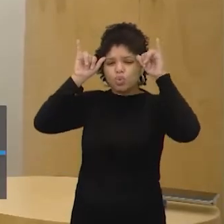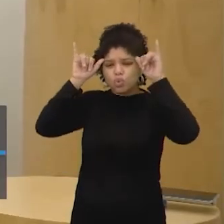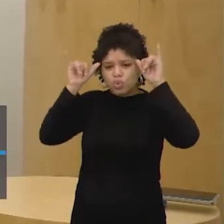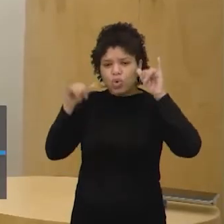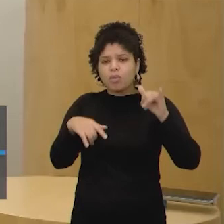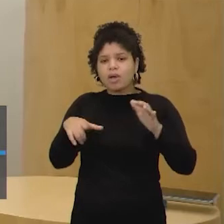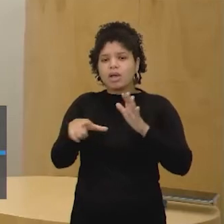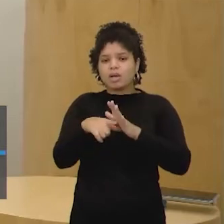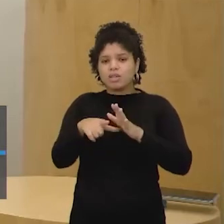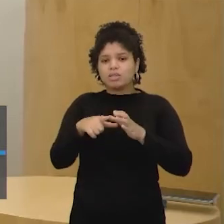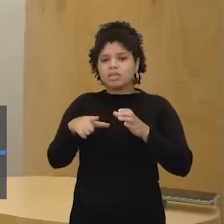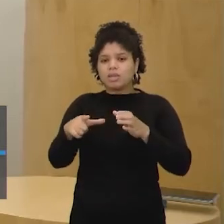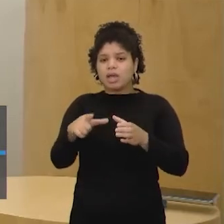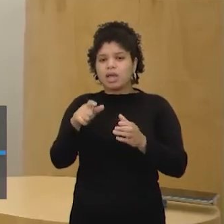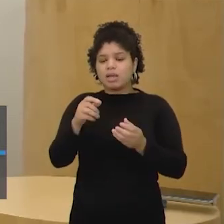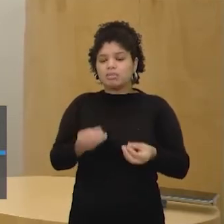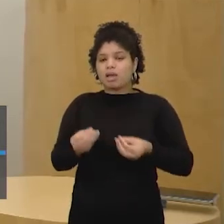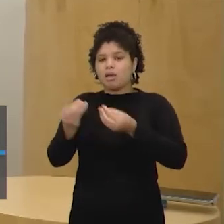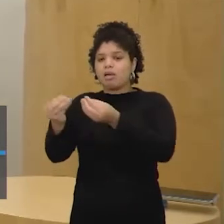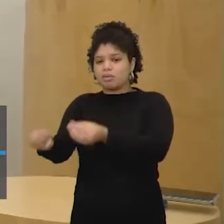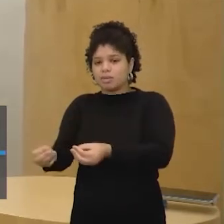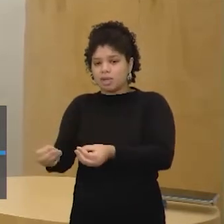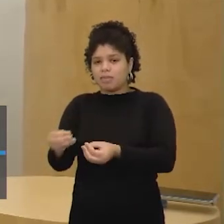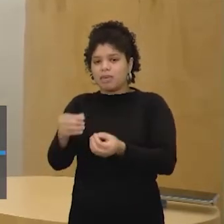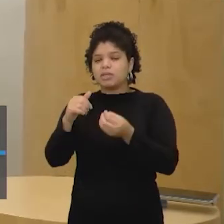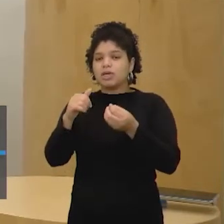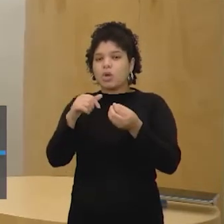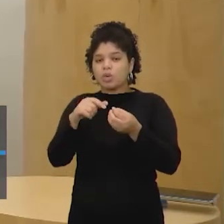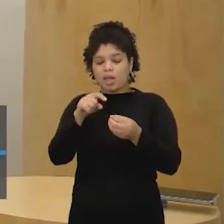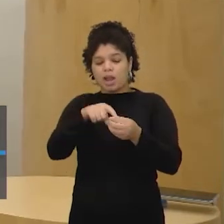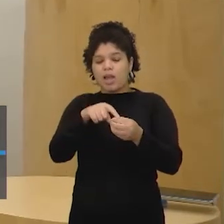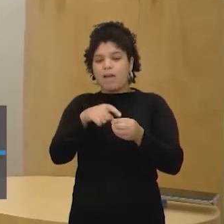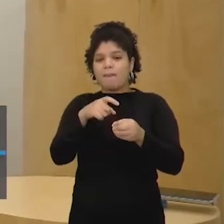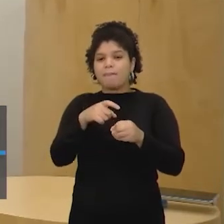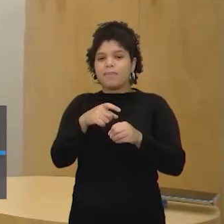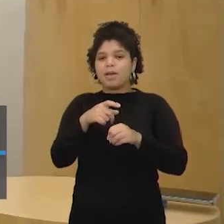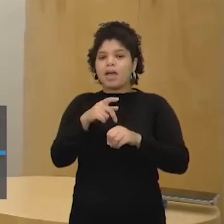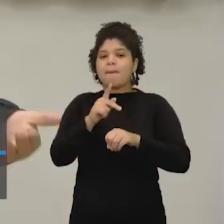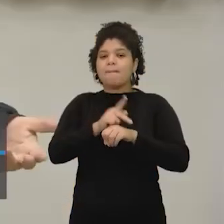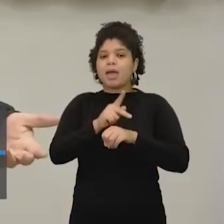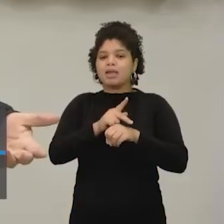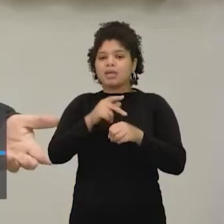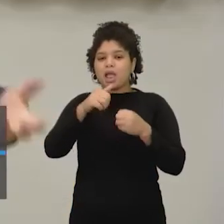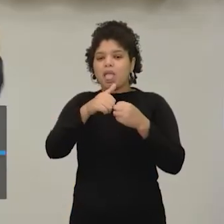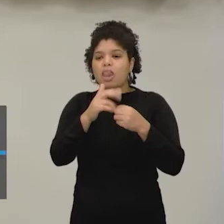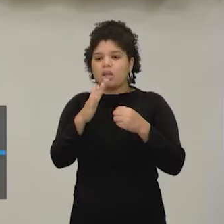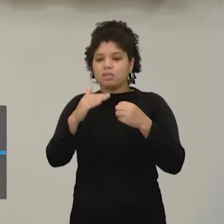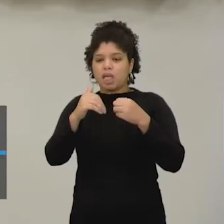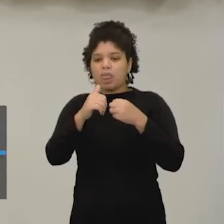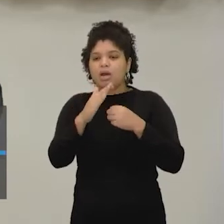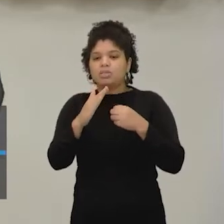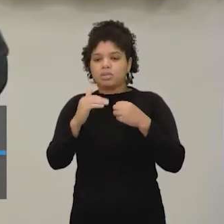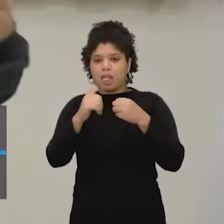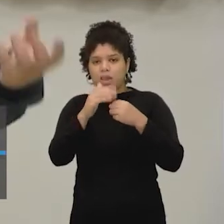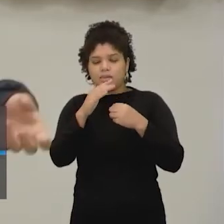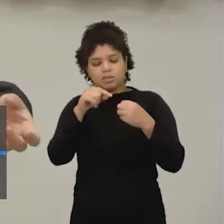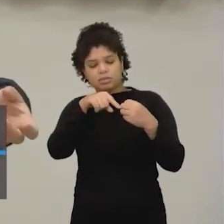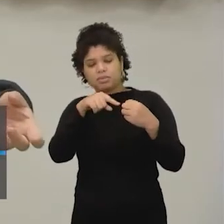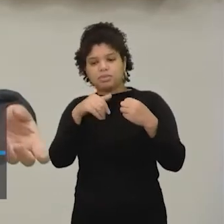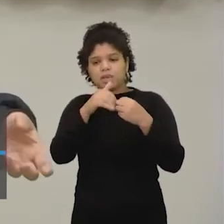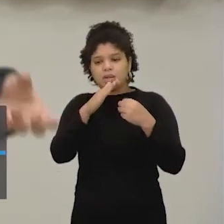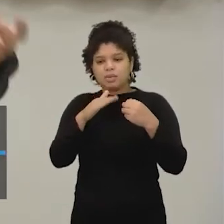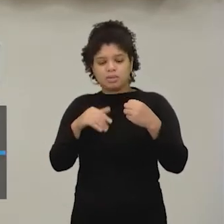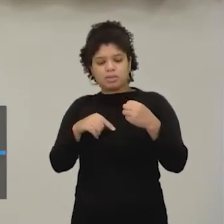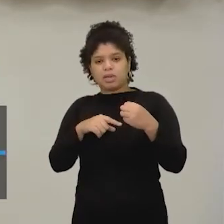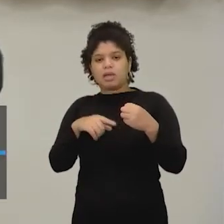pedras de sal. Sim. Né, pro boi, pra vaca, ele fica lambendo as pedras de sal. Sim, que é para, na verdade, desenvolver, para eles beberem